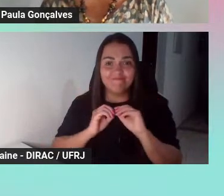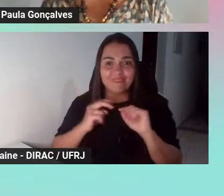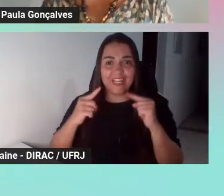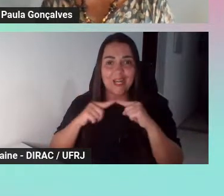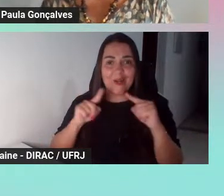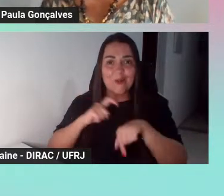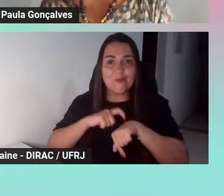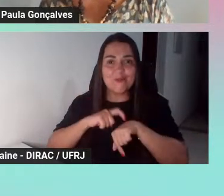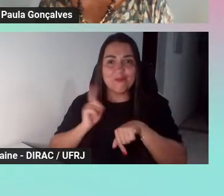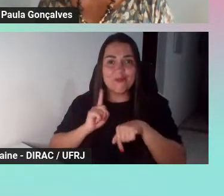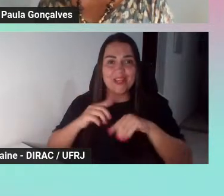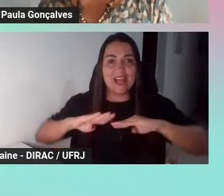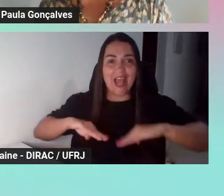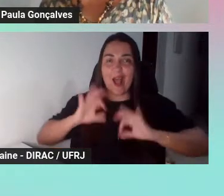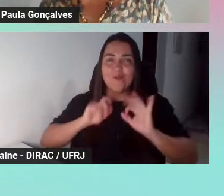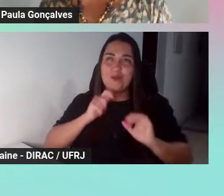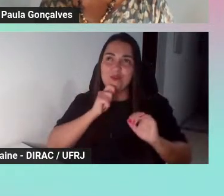pertinente.